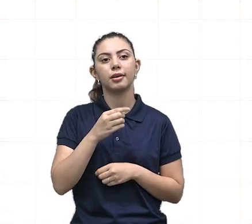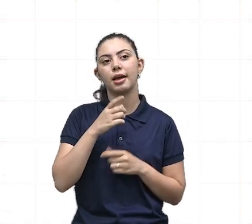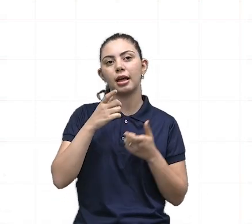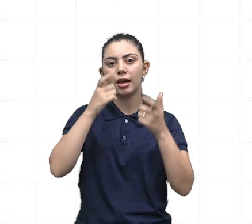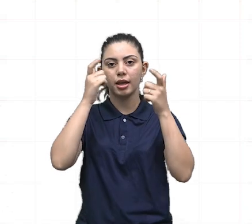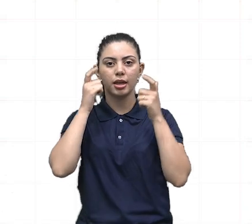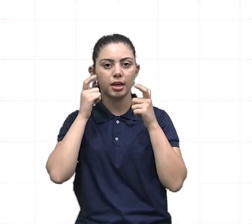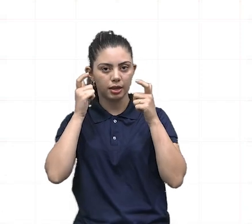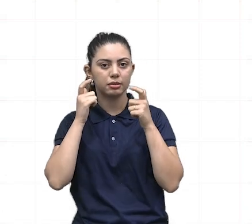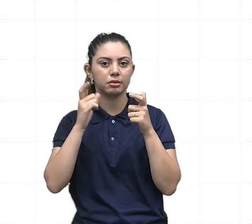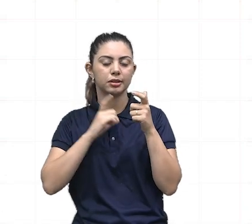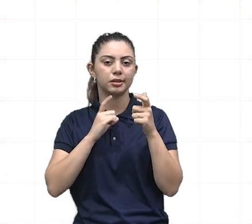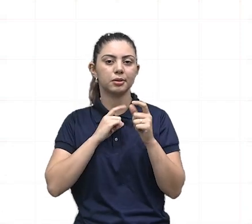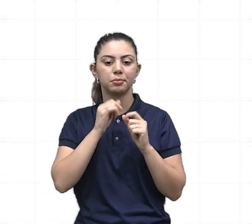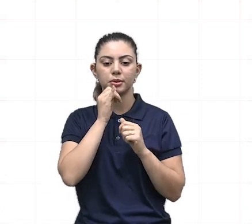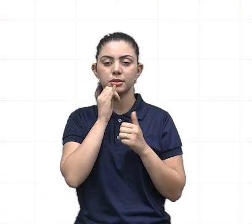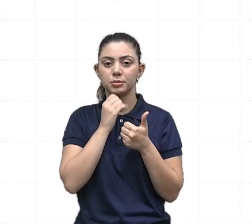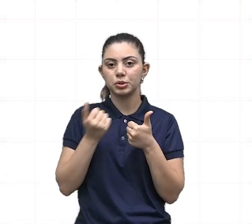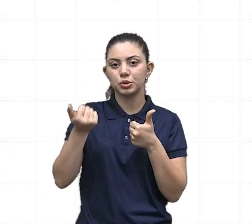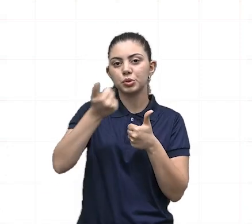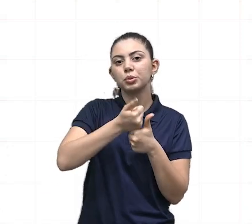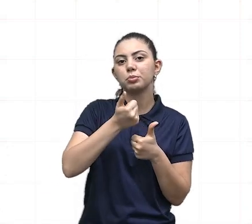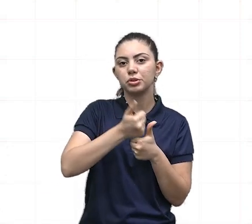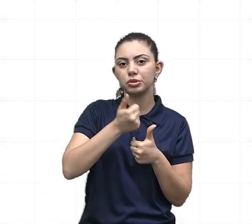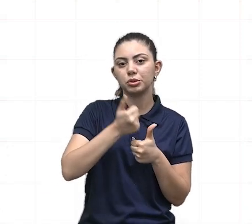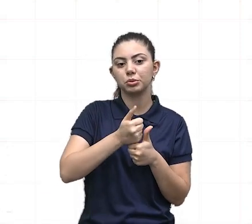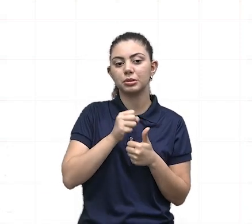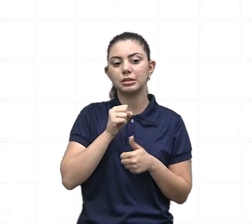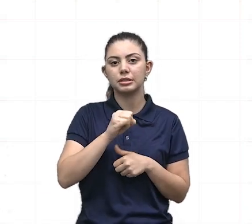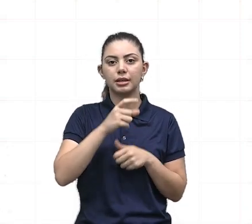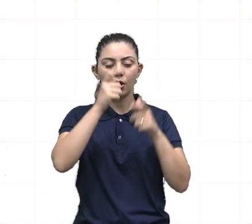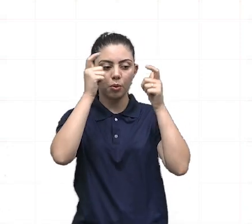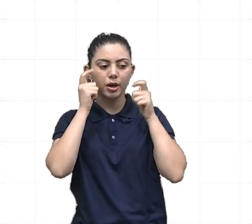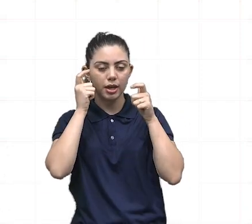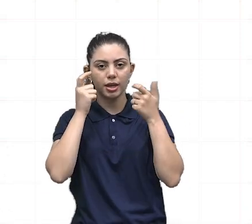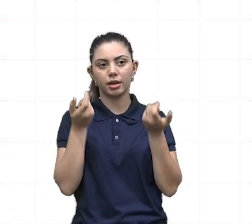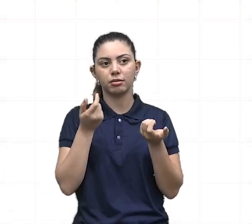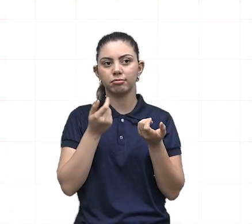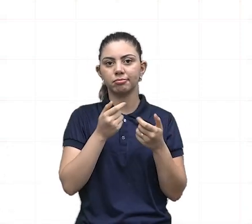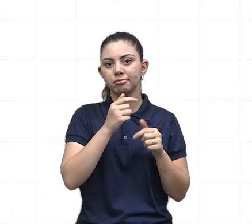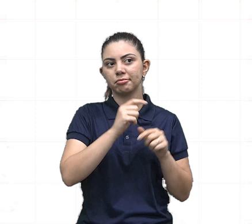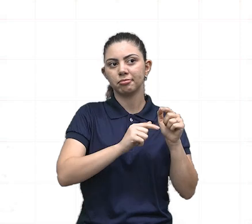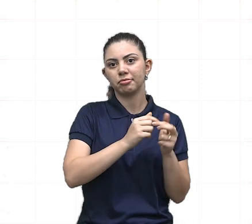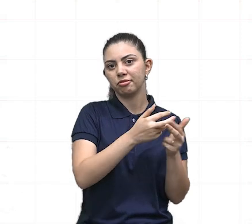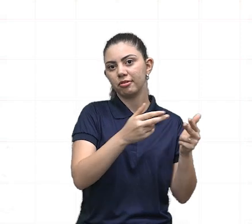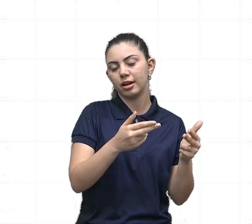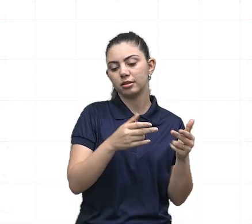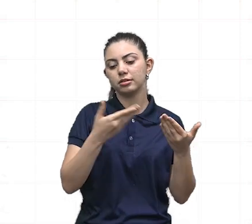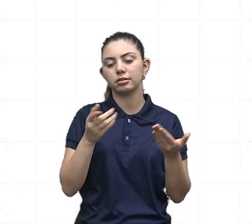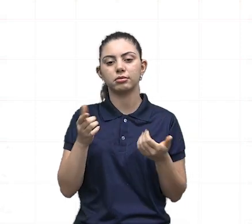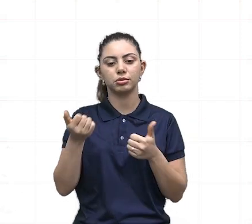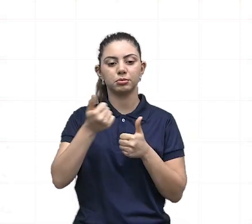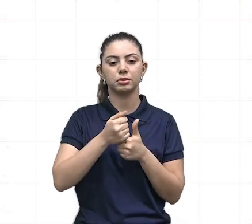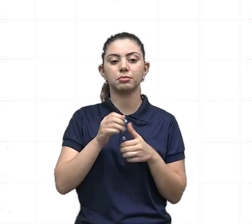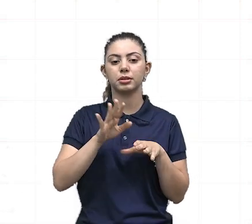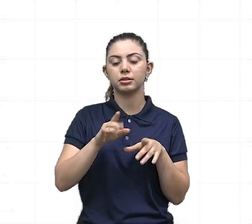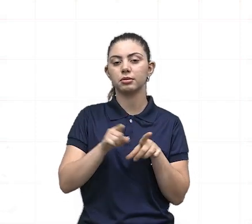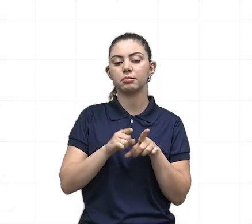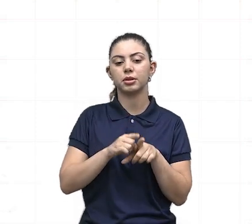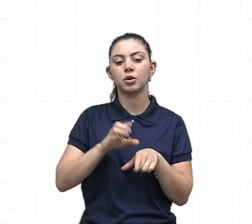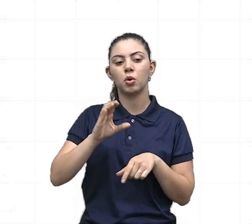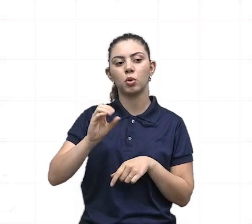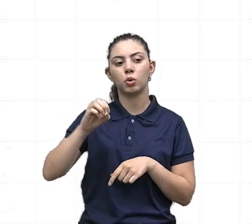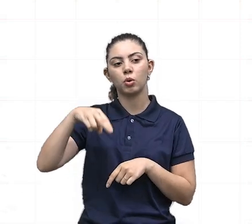que possuíam um substituto para sua ausência. Assim como o duque e o marquês, o conde também